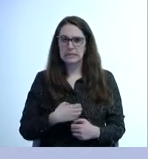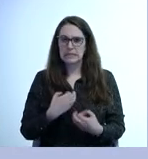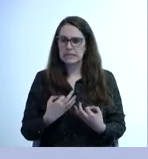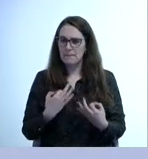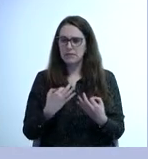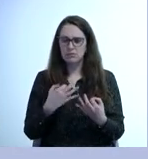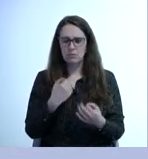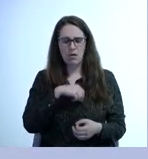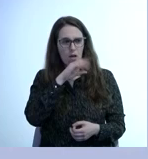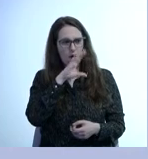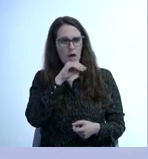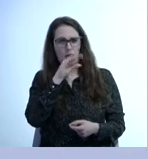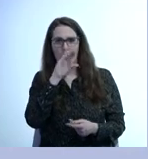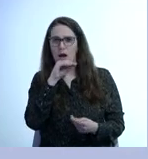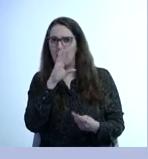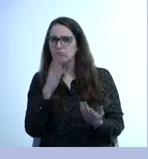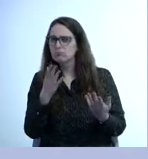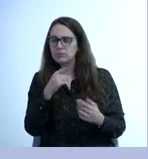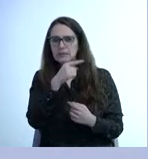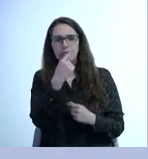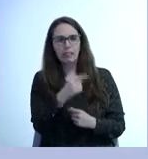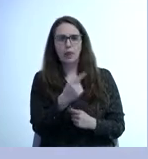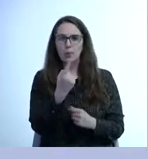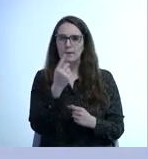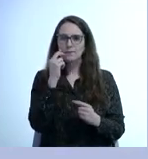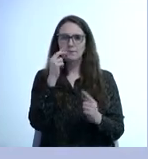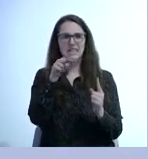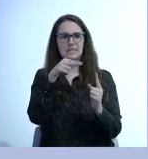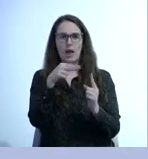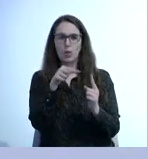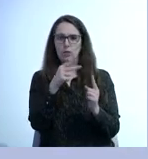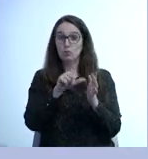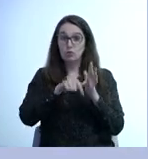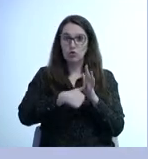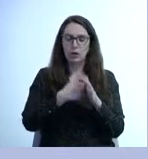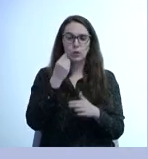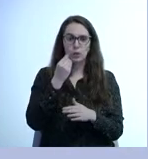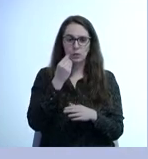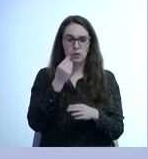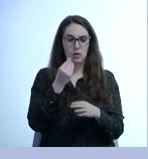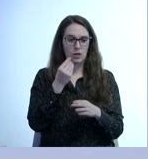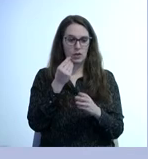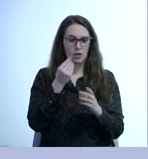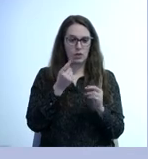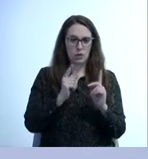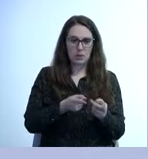impressionou muito, que é uma visão de um projeto que oscila normalmente tendo para uma